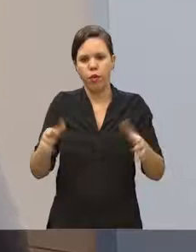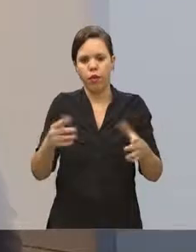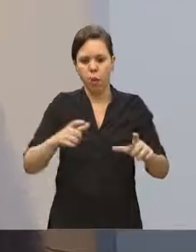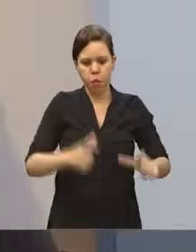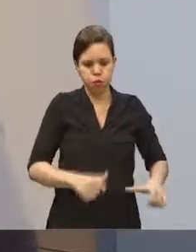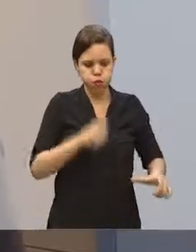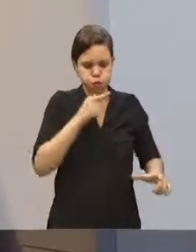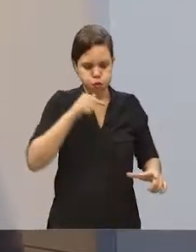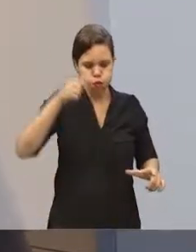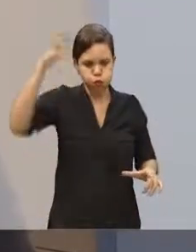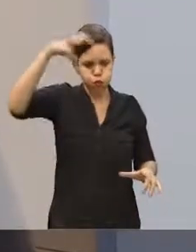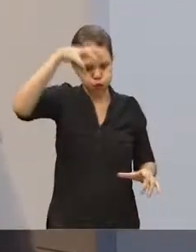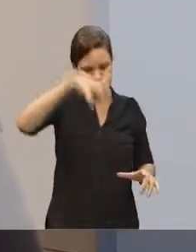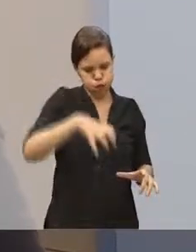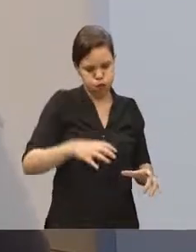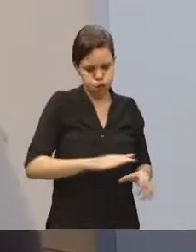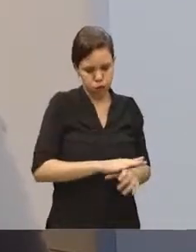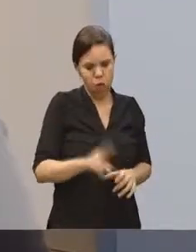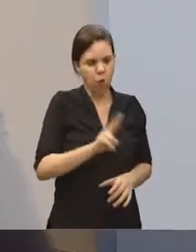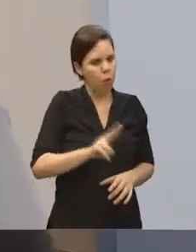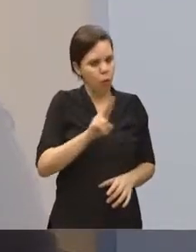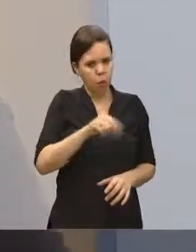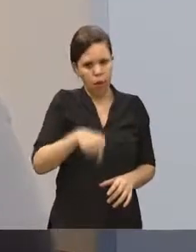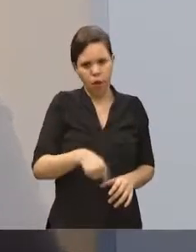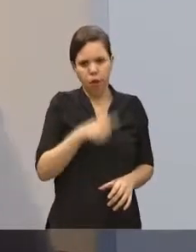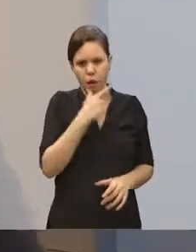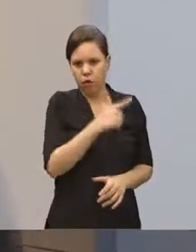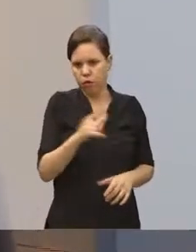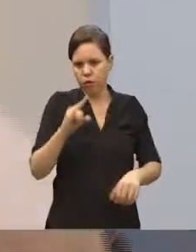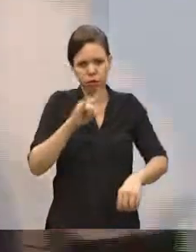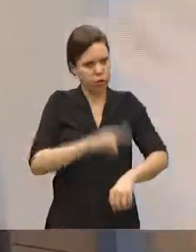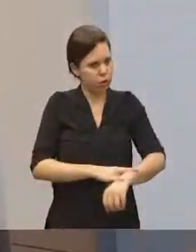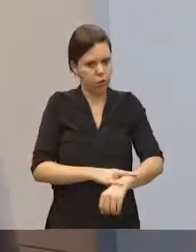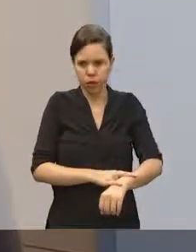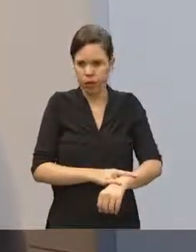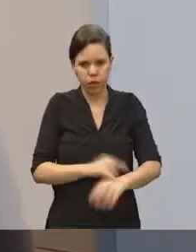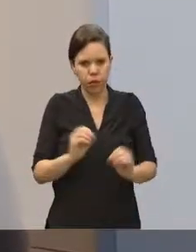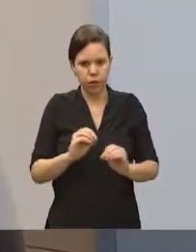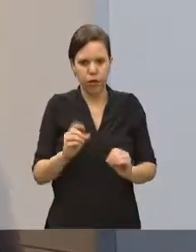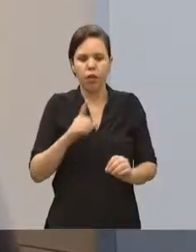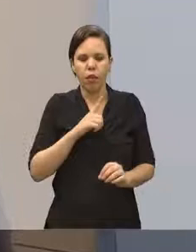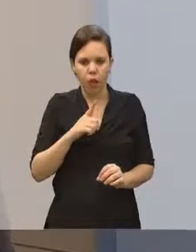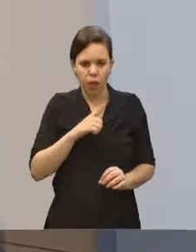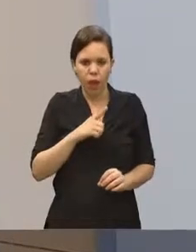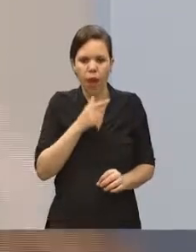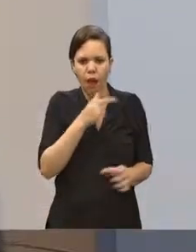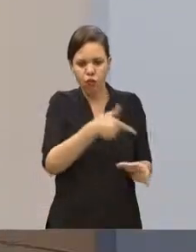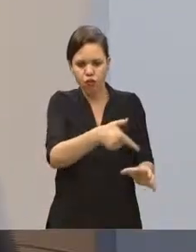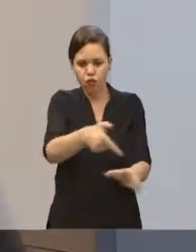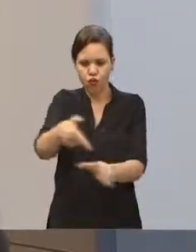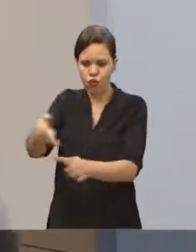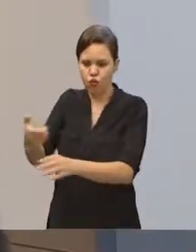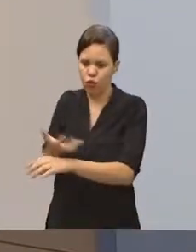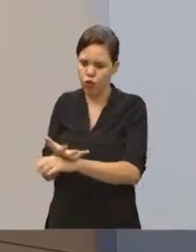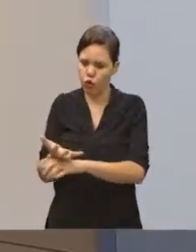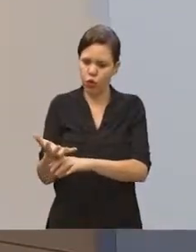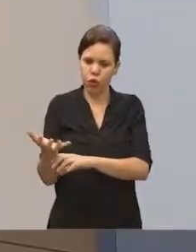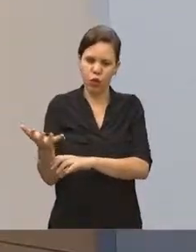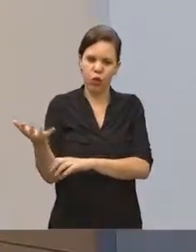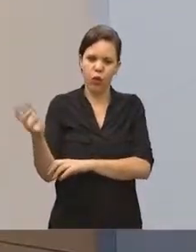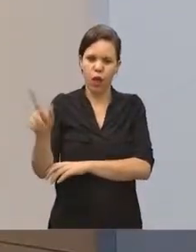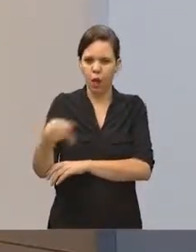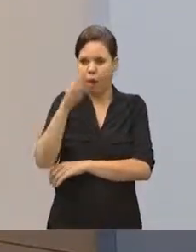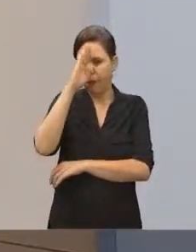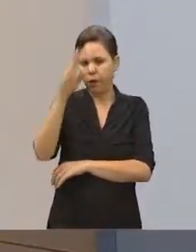água de chuva, embora a gente não utilize água aqui, né? Não tem banheiro nem hidráulica, mas sim para regar o jardim, que é a peça principal